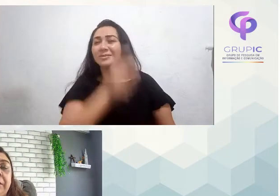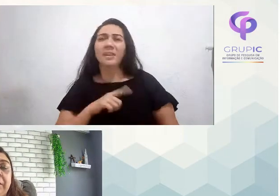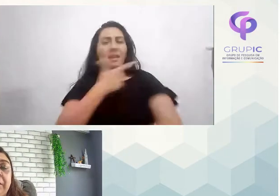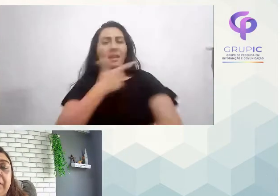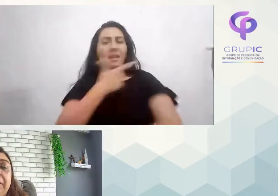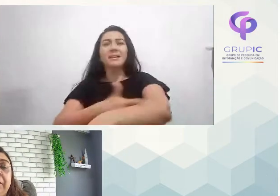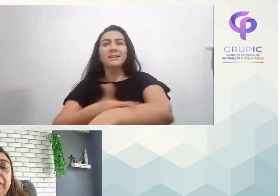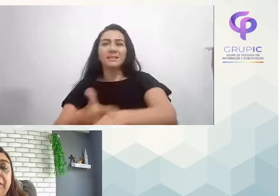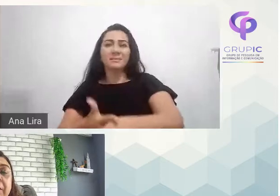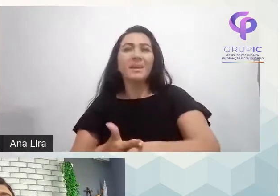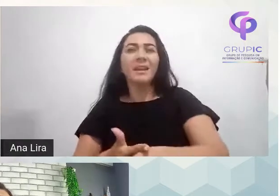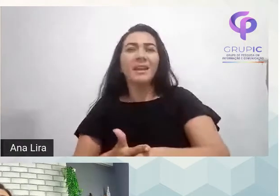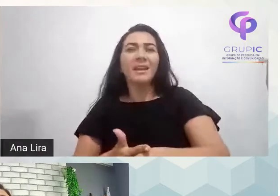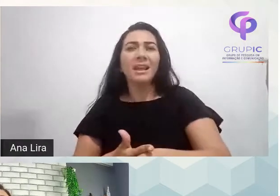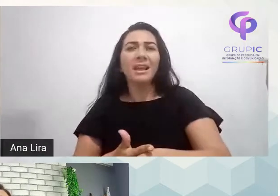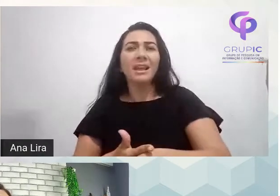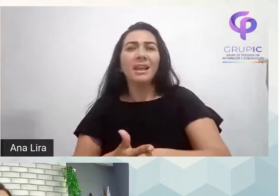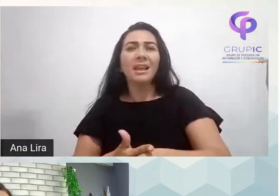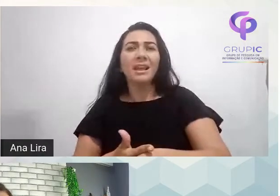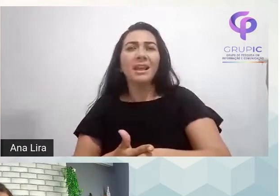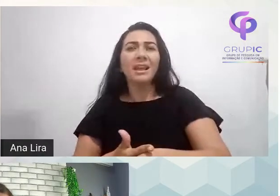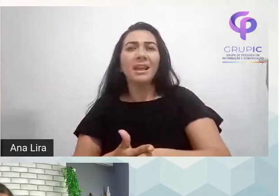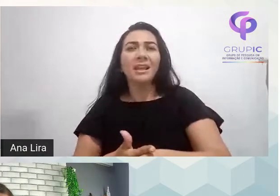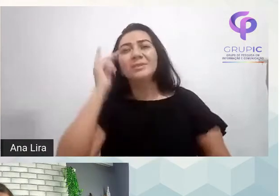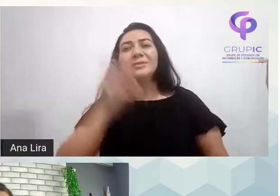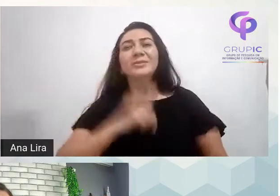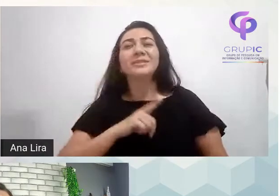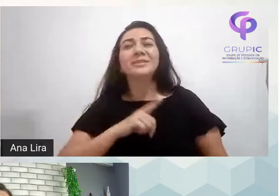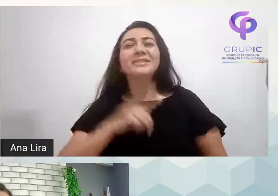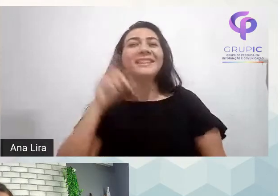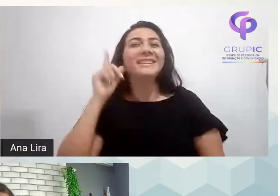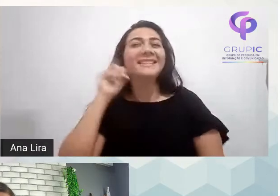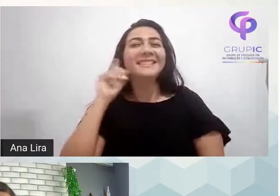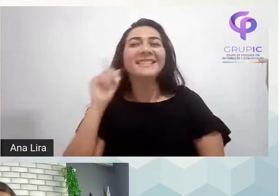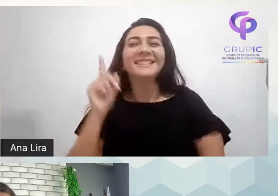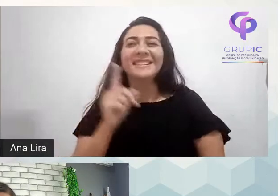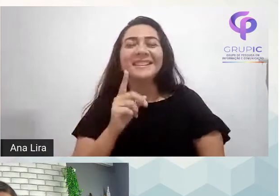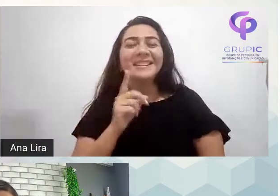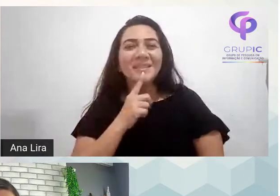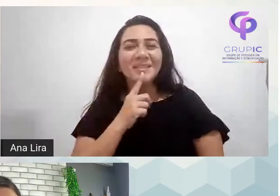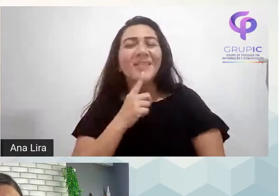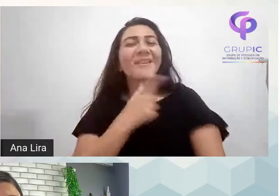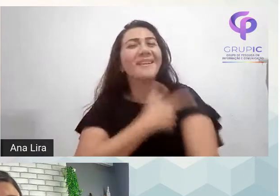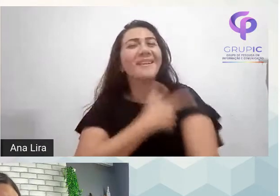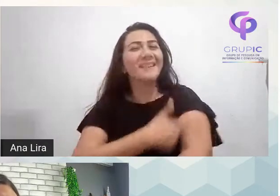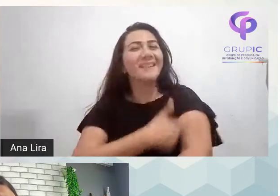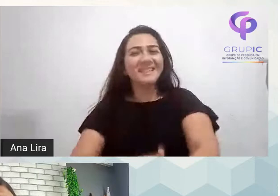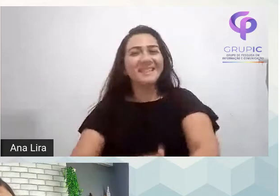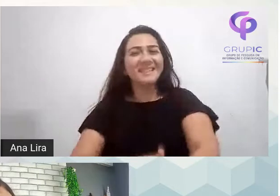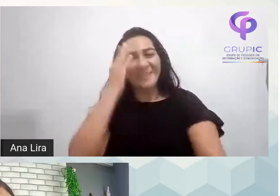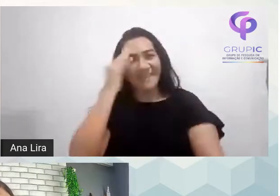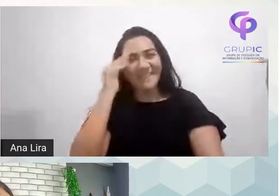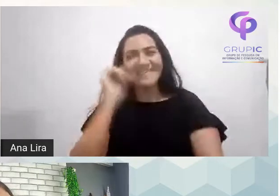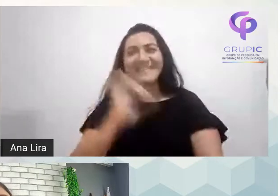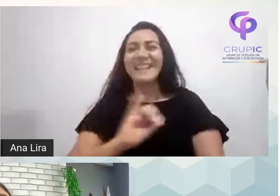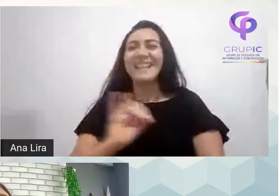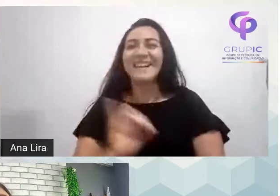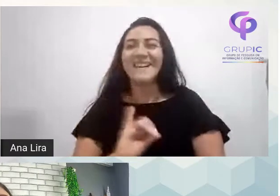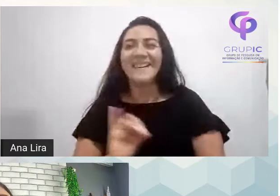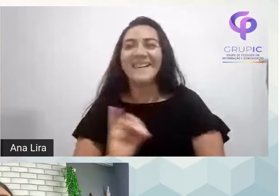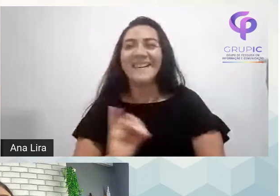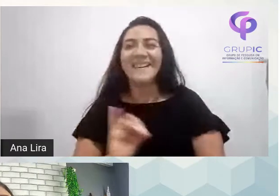deficiência auditiva, né? Eu dou o meu oi, alguma coisa eu sei, né? Aí o meu nome,